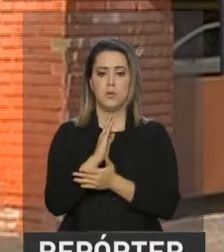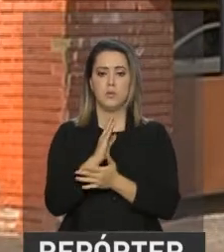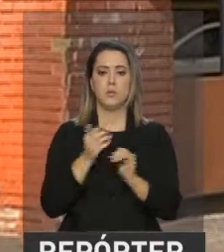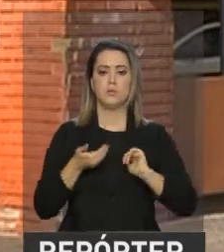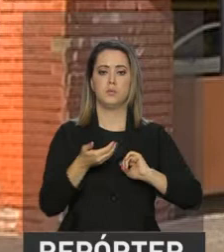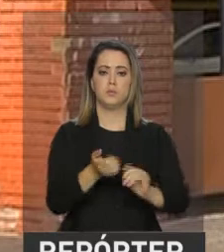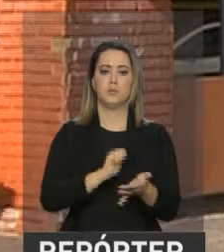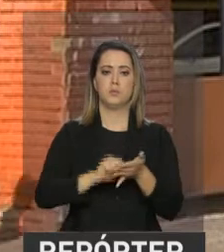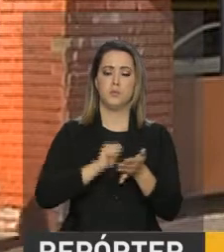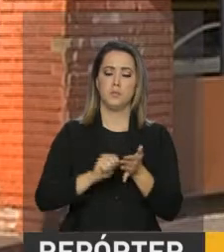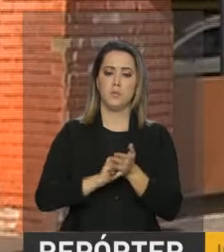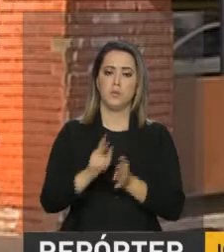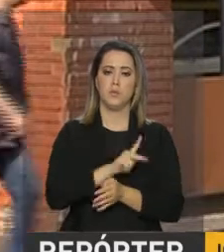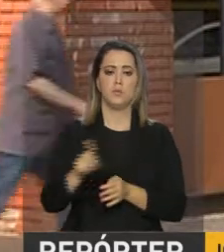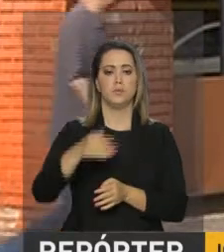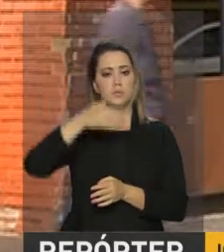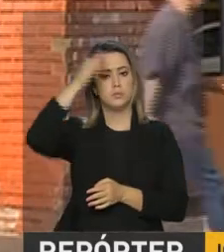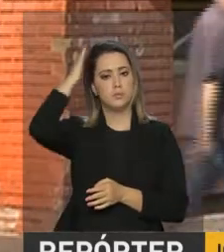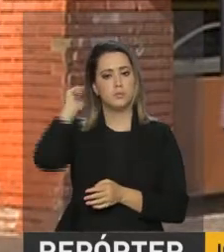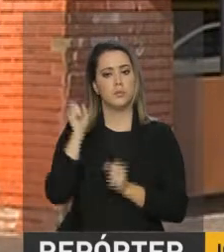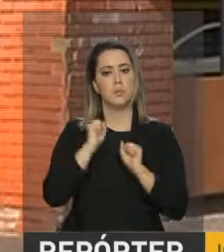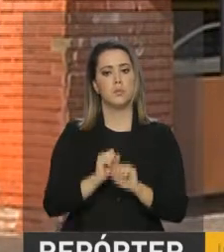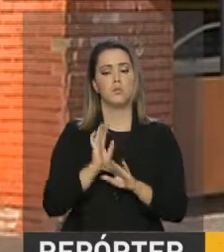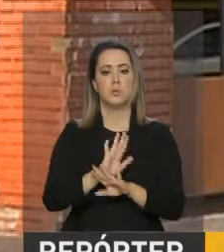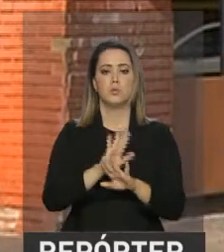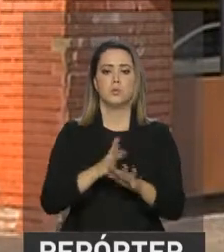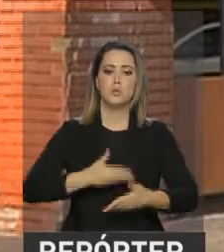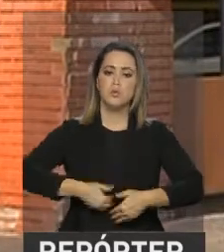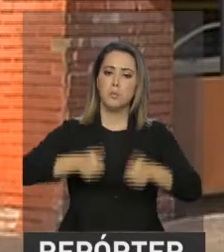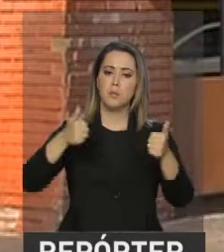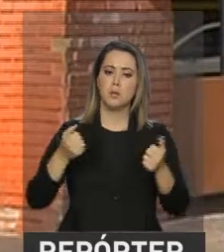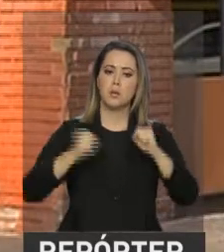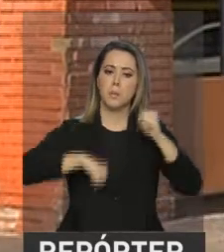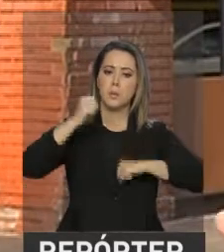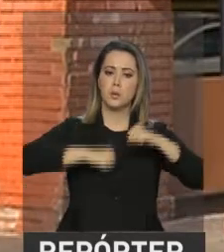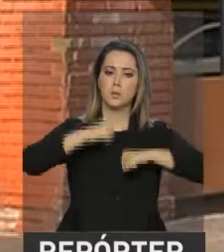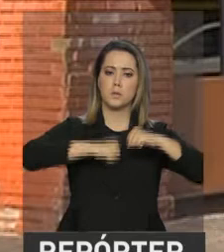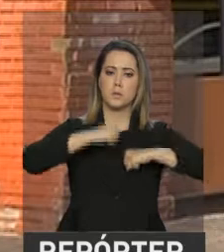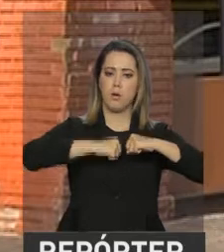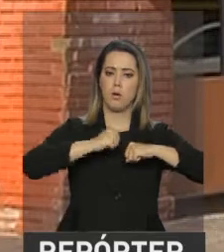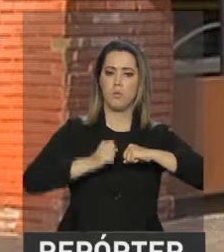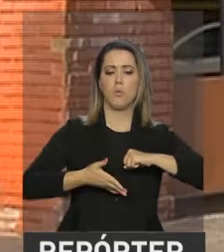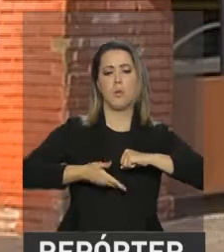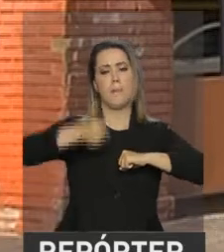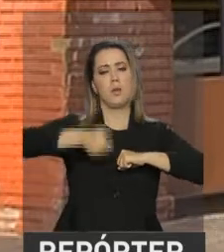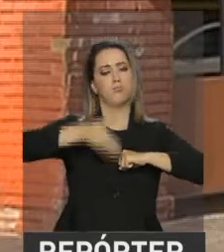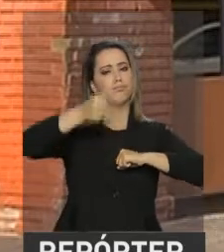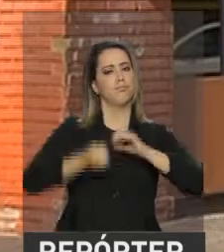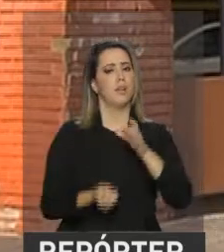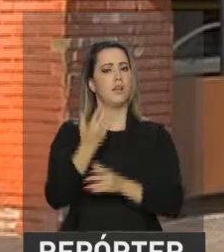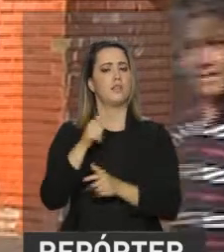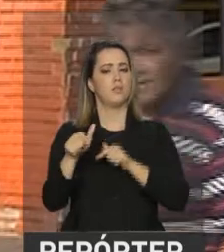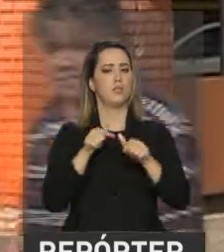e sancionada pelo presidente michel temer pode ajudar a aumentar a produtividade a demanda ea oferta de trabalho